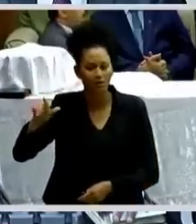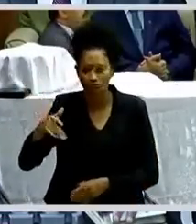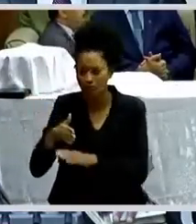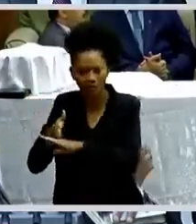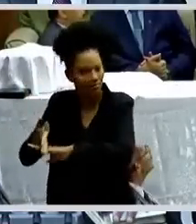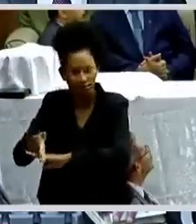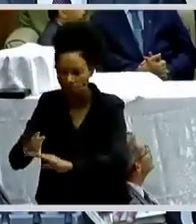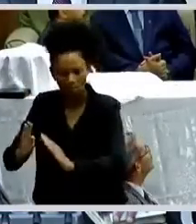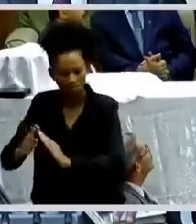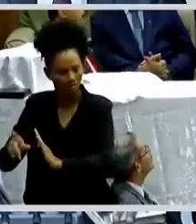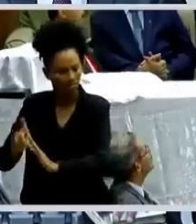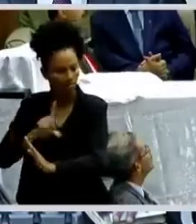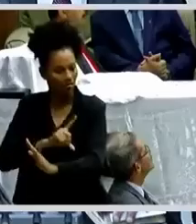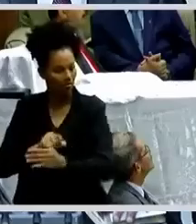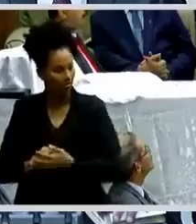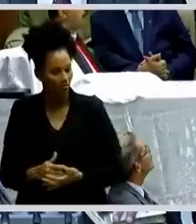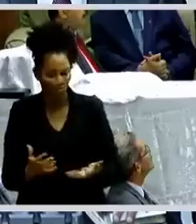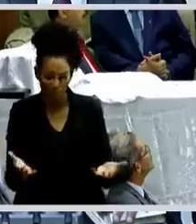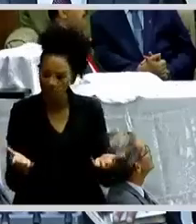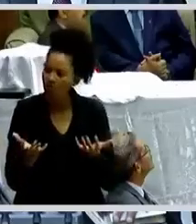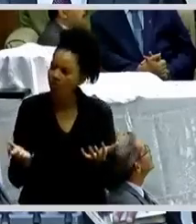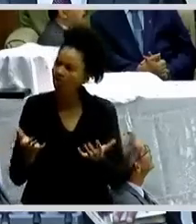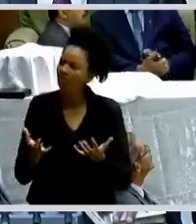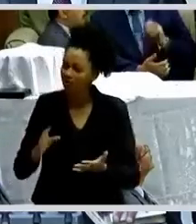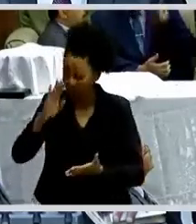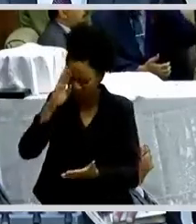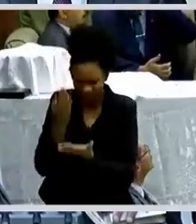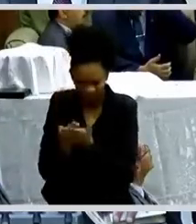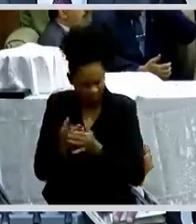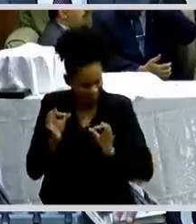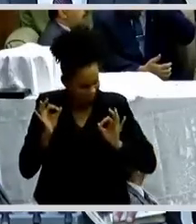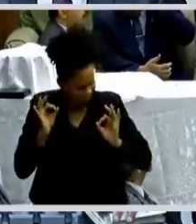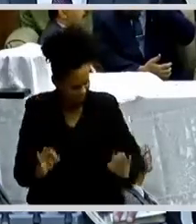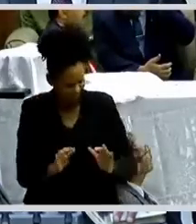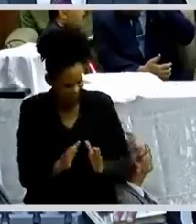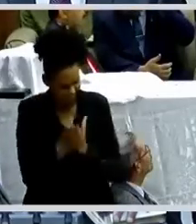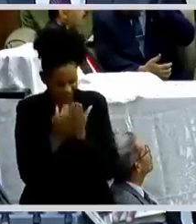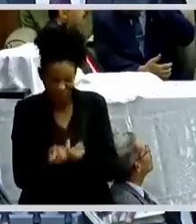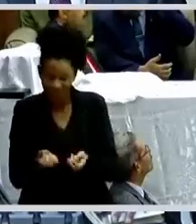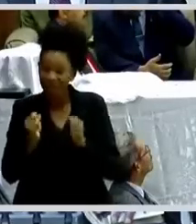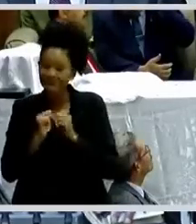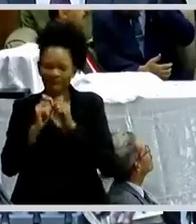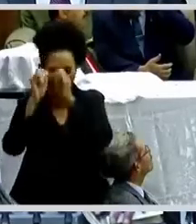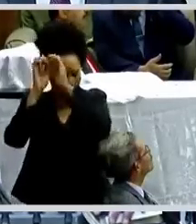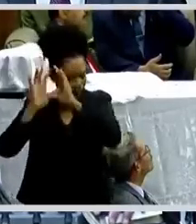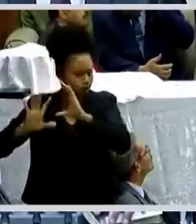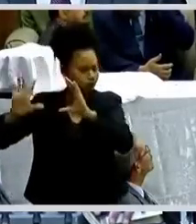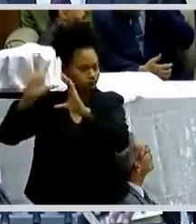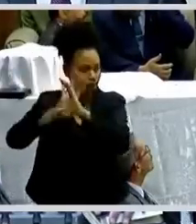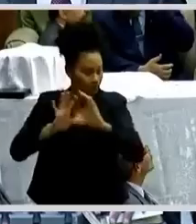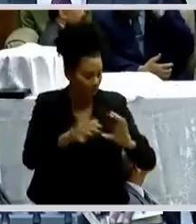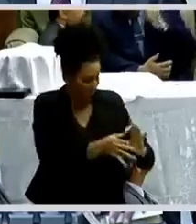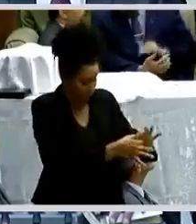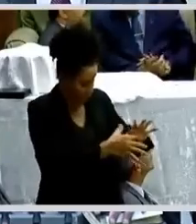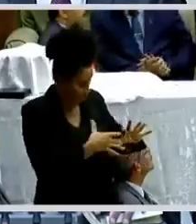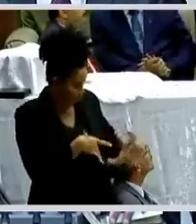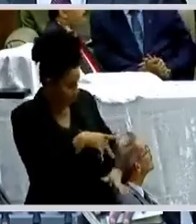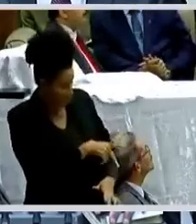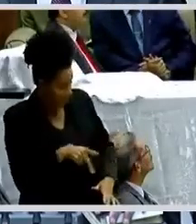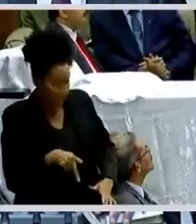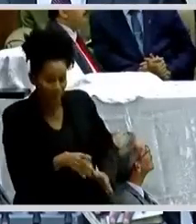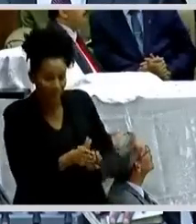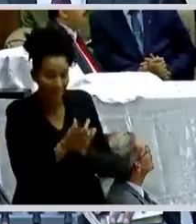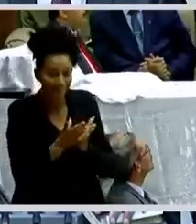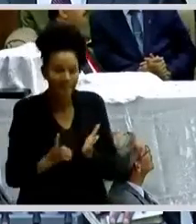Isabel. Eu quero acreditar conforme a Bíblia, dentro de uma visão, é claro, com permissão dos meus professores, porque a Bíblia